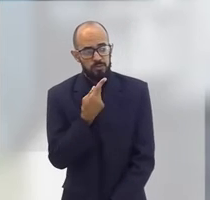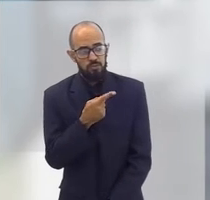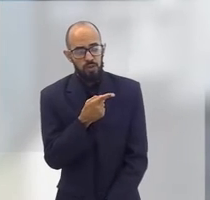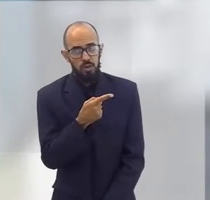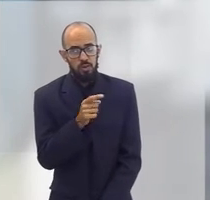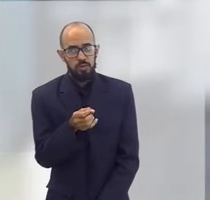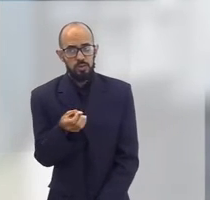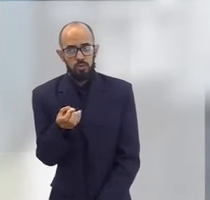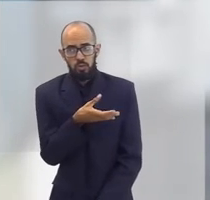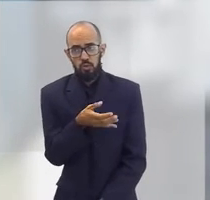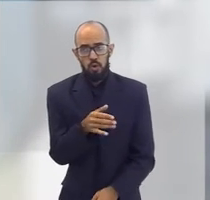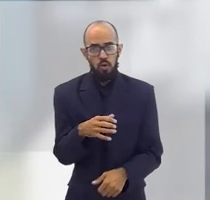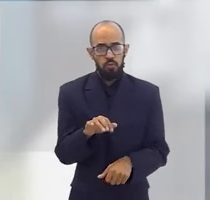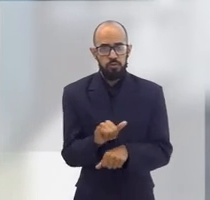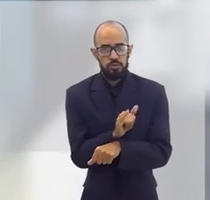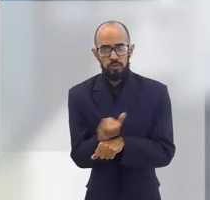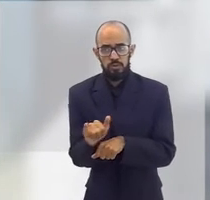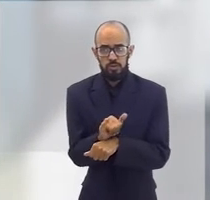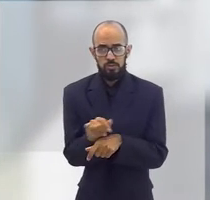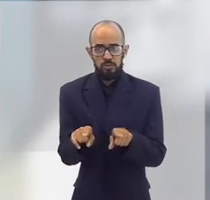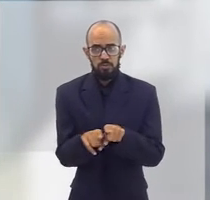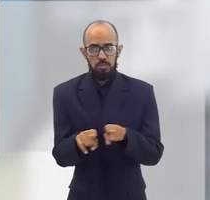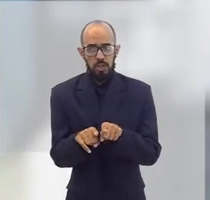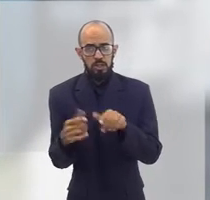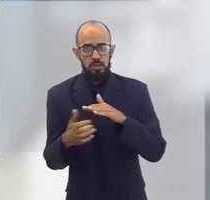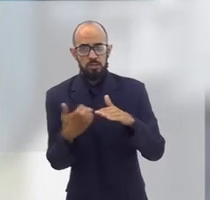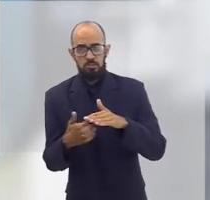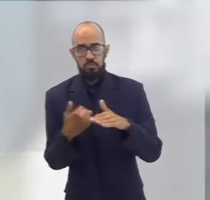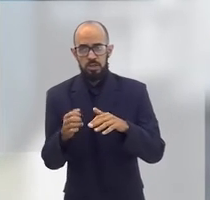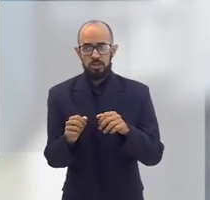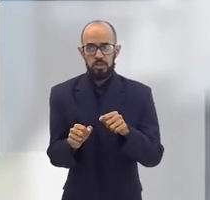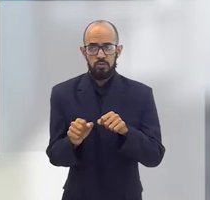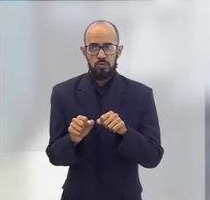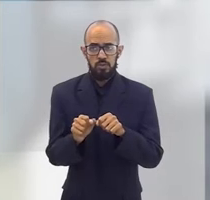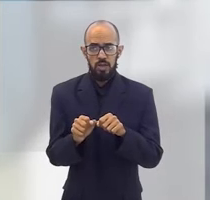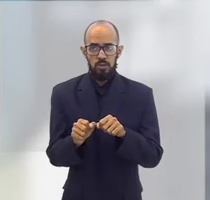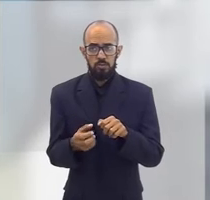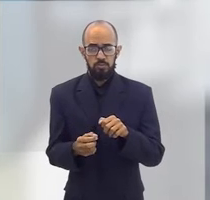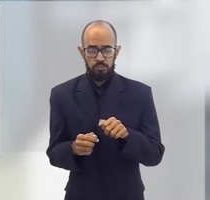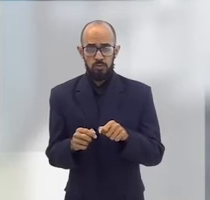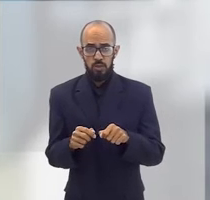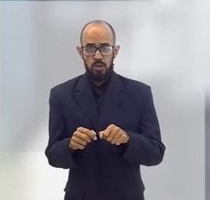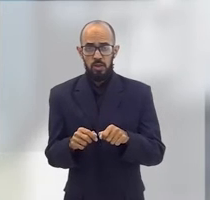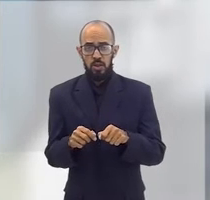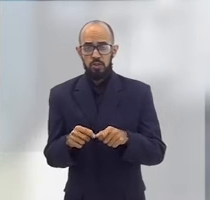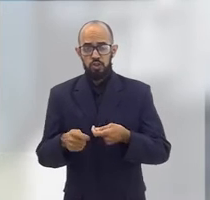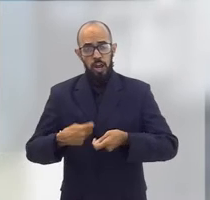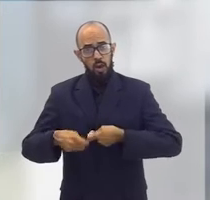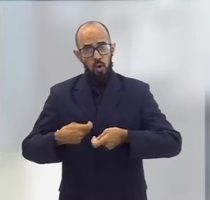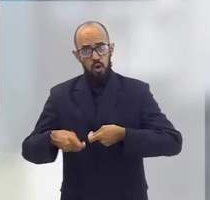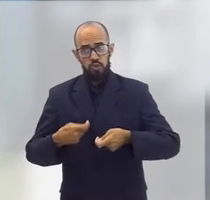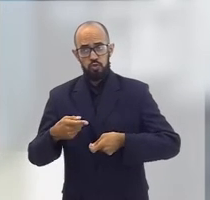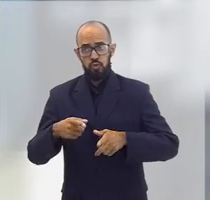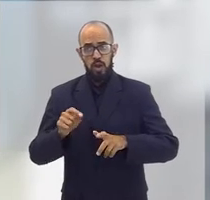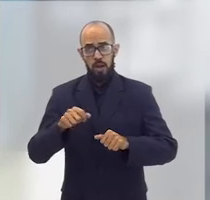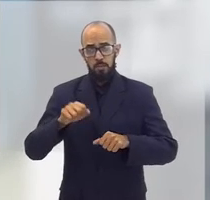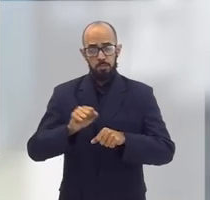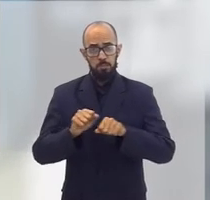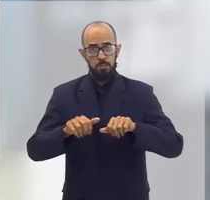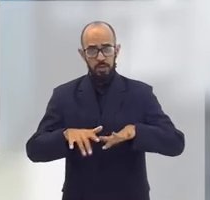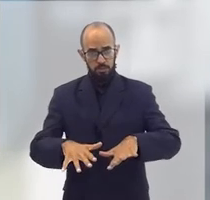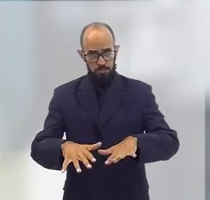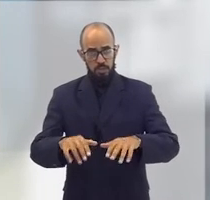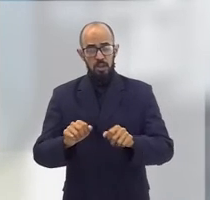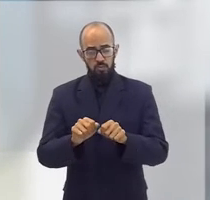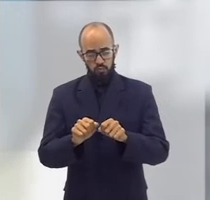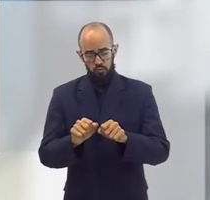agora sobre esse novo cenário, essa nova forma também que algumas empresas adquiriram de empreender, né? E a pandemia ela trouxe alguns aprendizados na